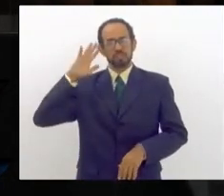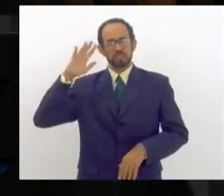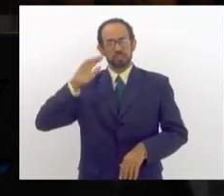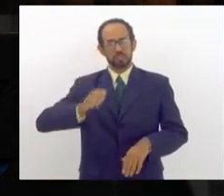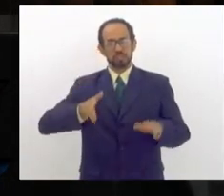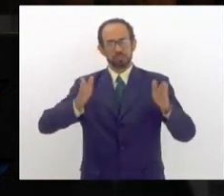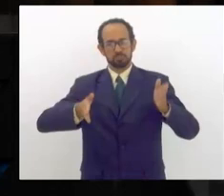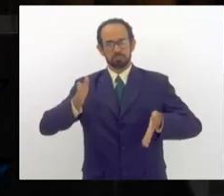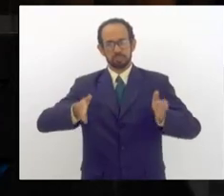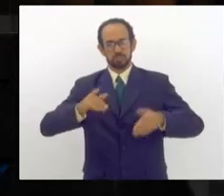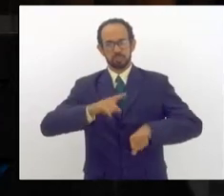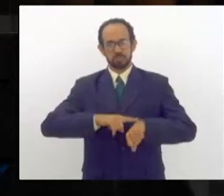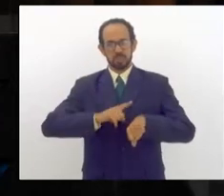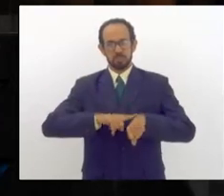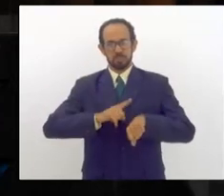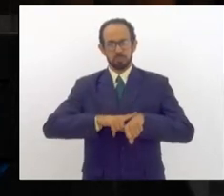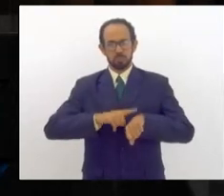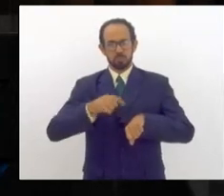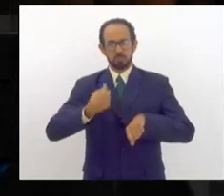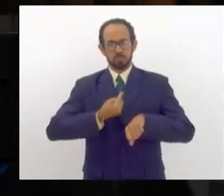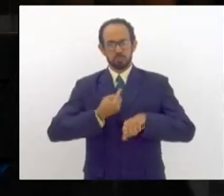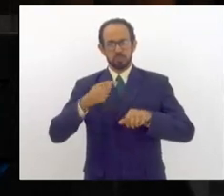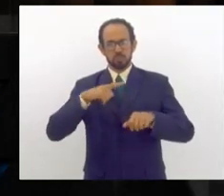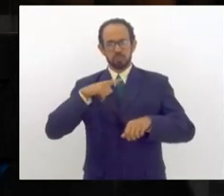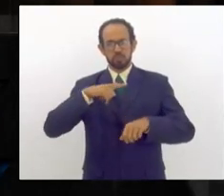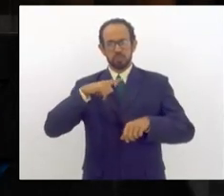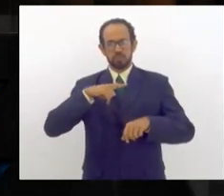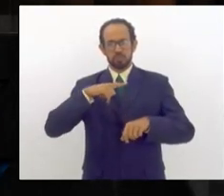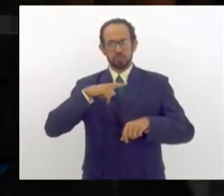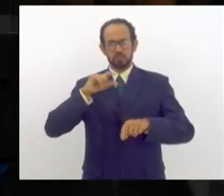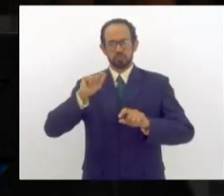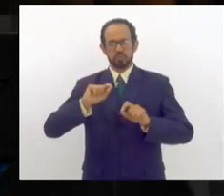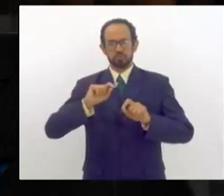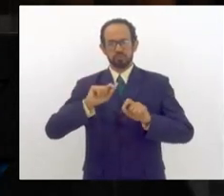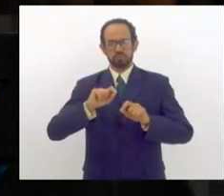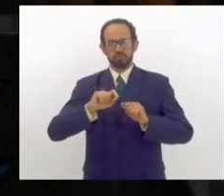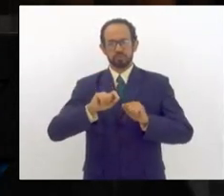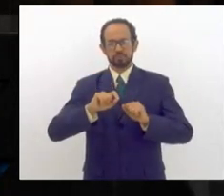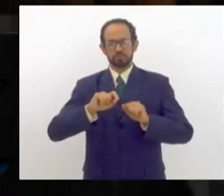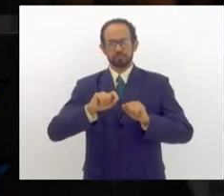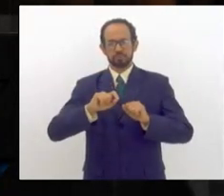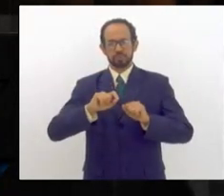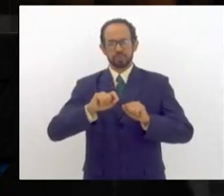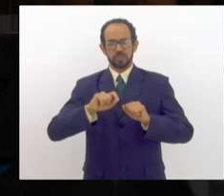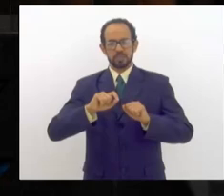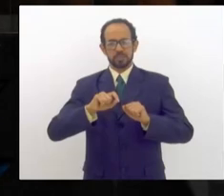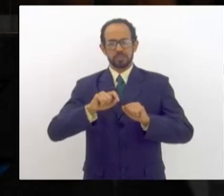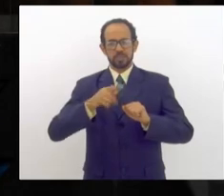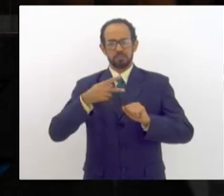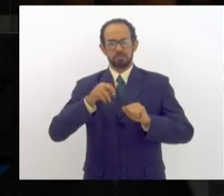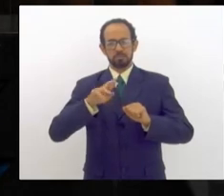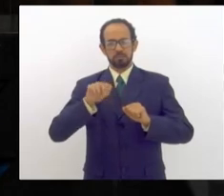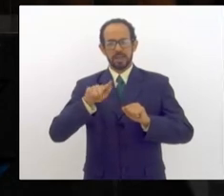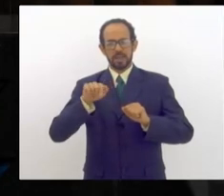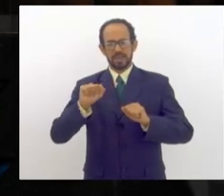período que nós tivemos nós tivemos a essa praga aqui